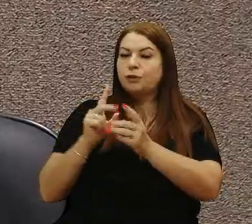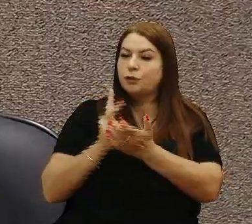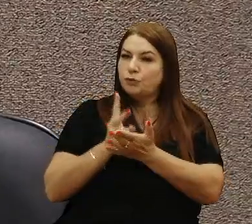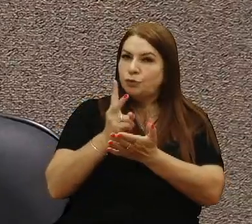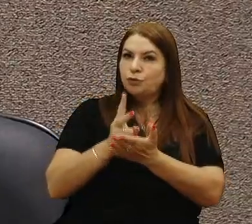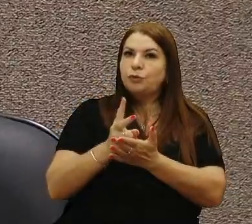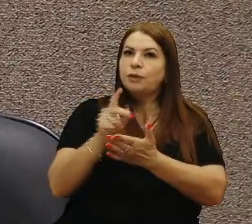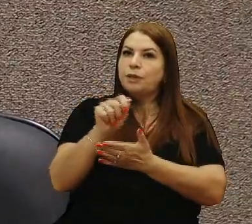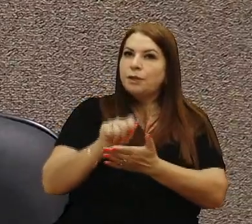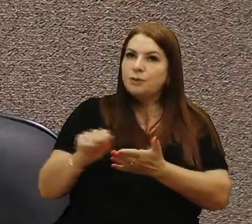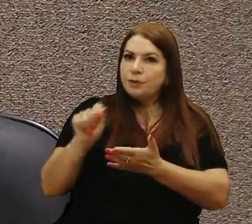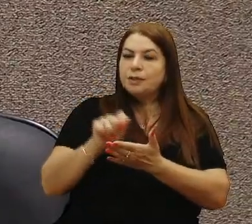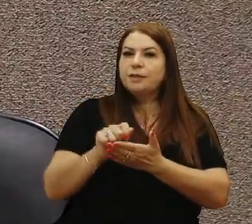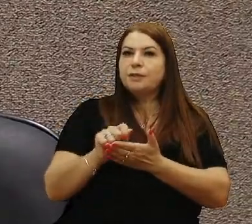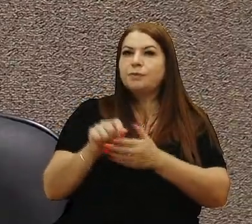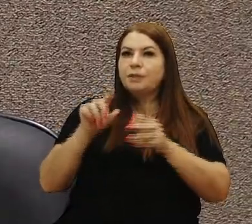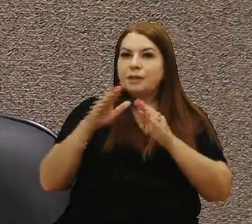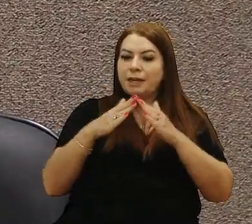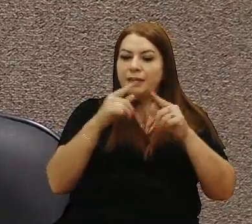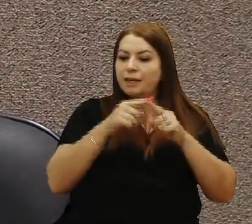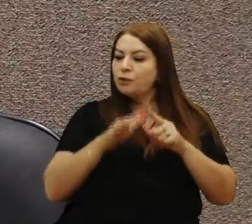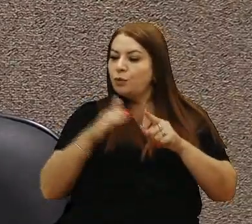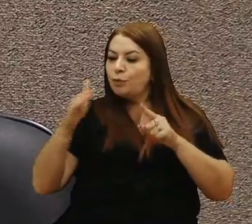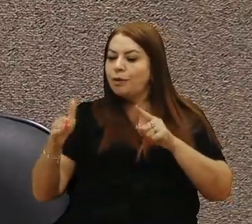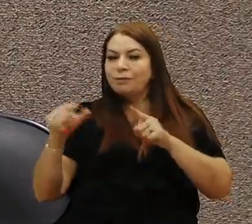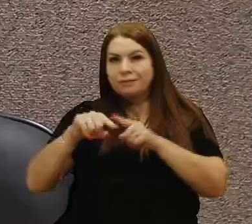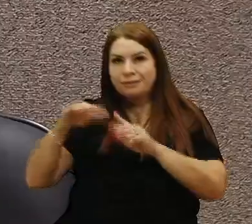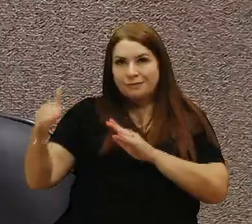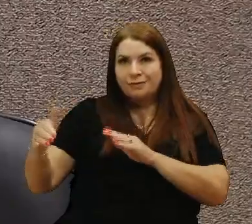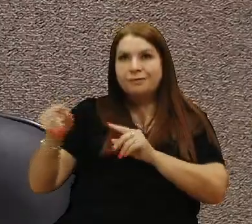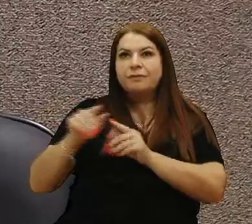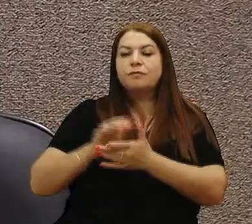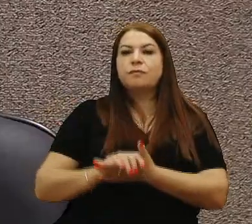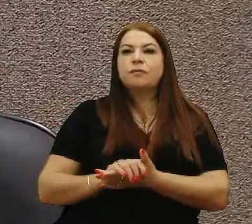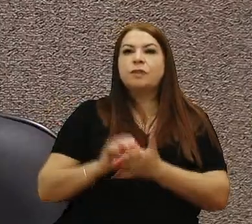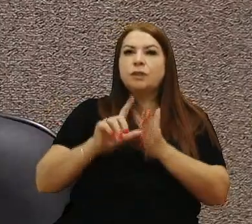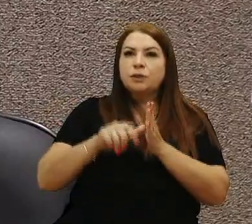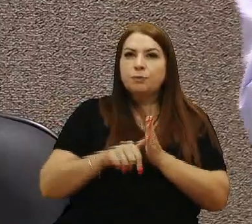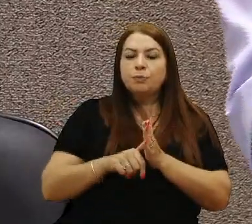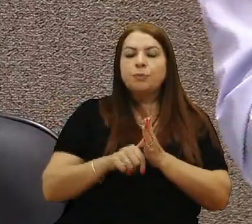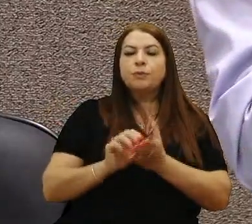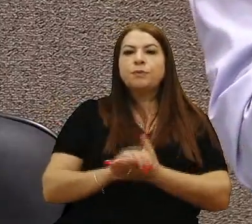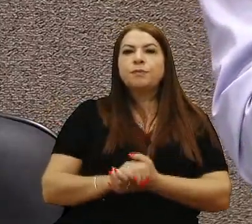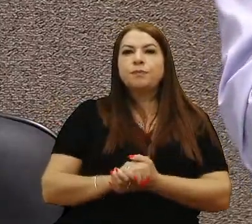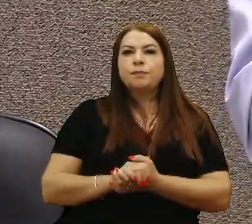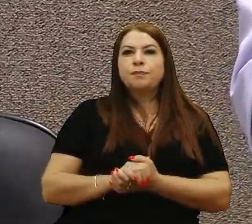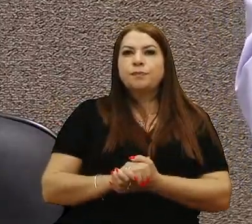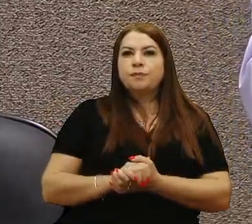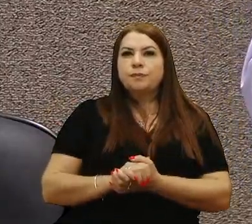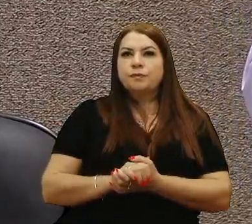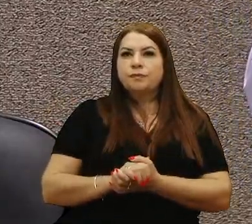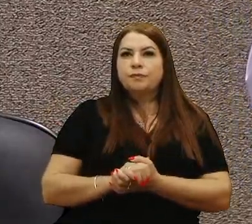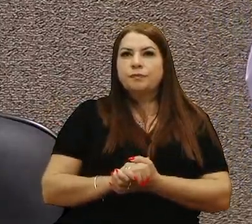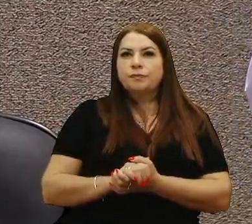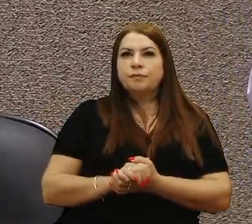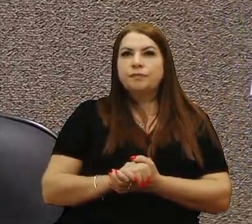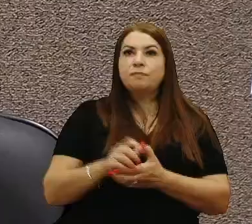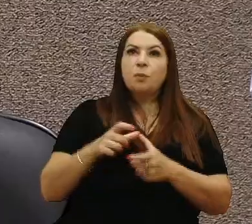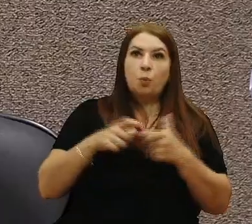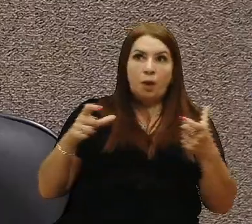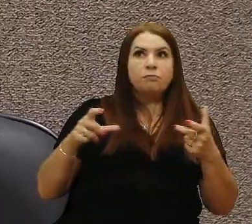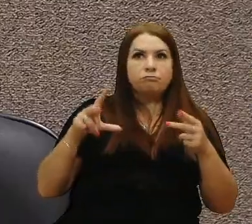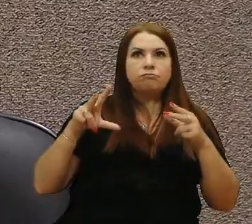continuou a associação no salão da igreja. E depois, senhoras e senhores, vem o grande